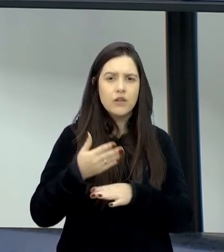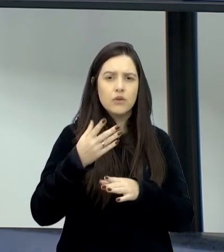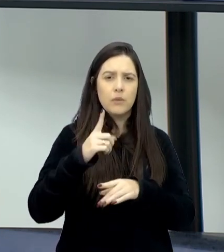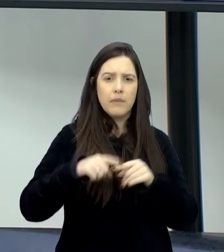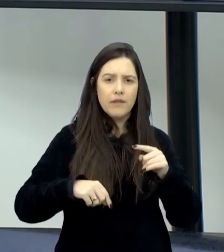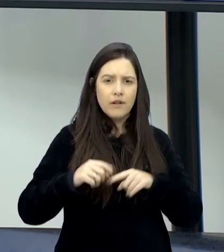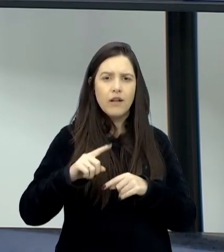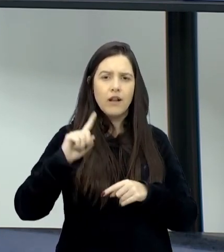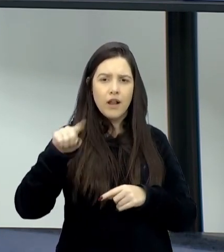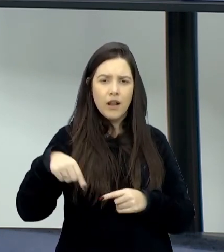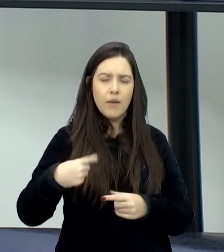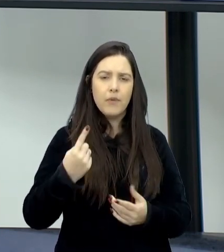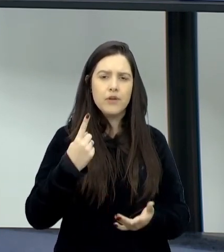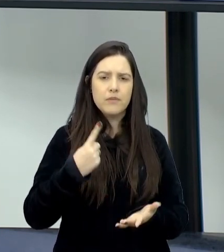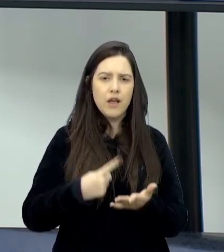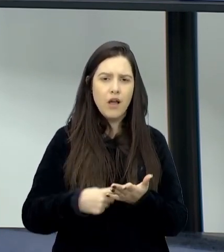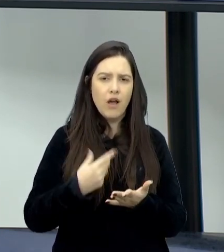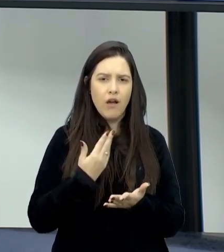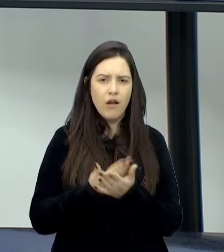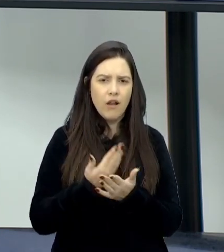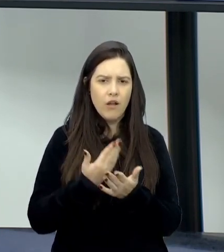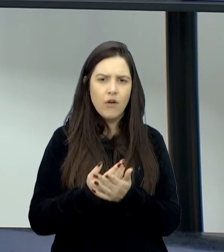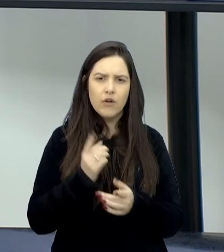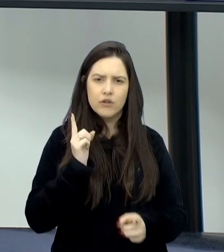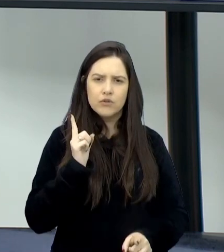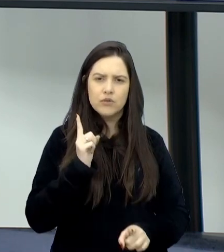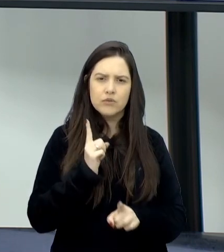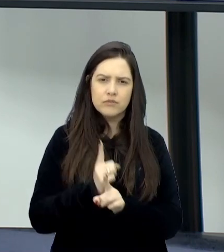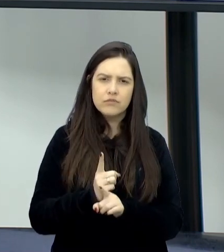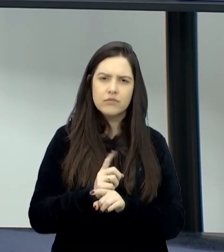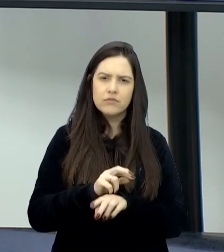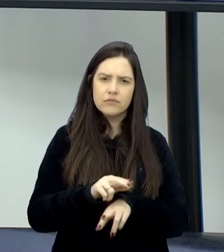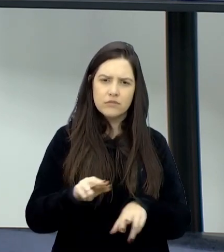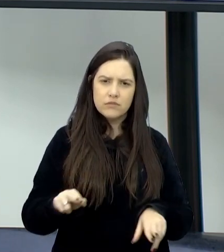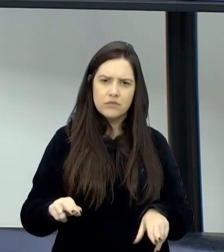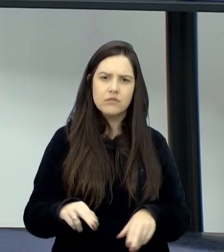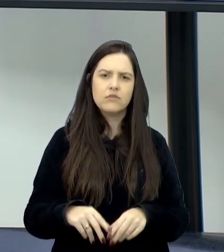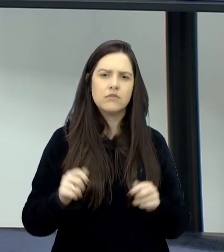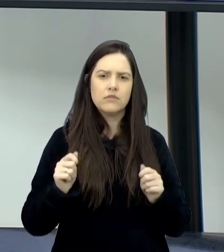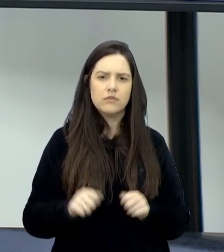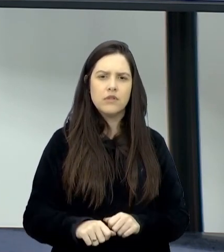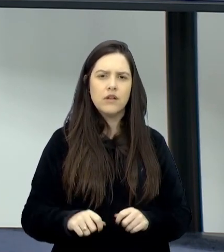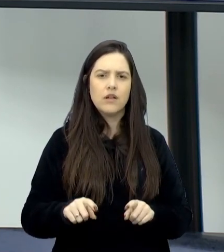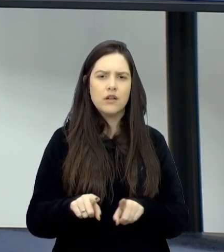próxima aula que a gente se encontrar, a gente vai fazer um experimento simulando esse decaimento